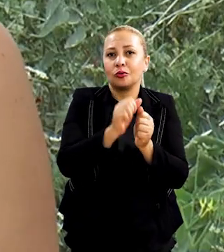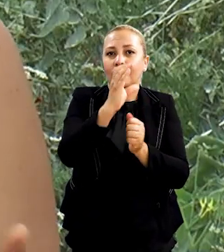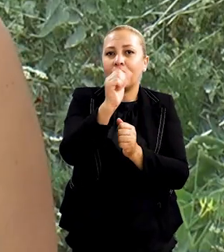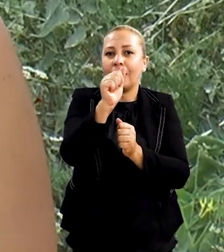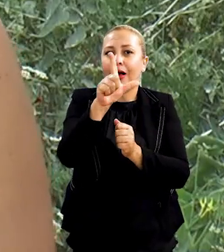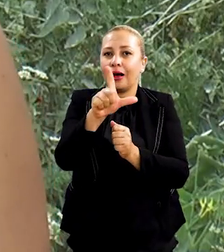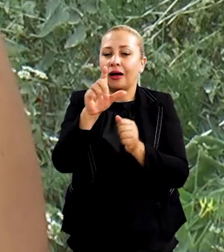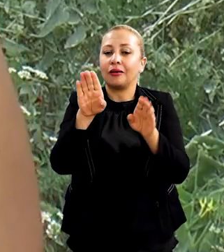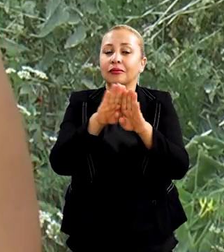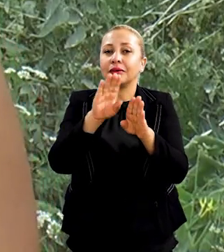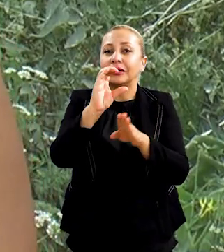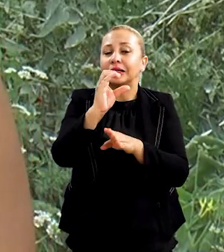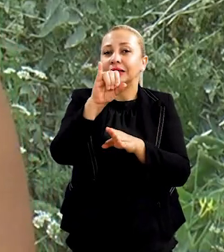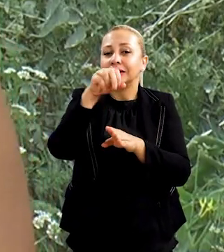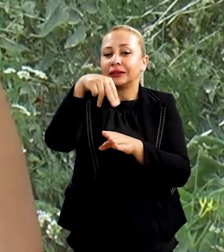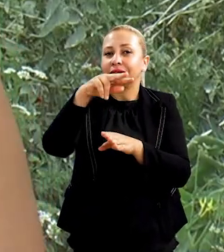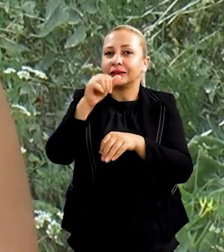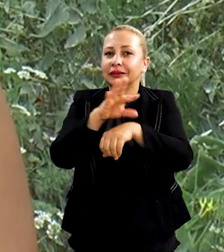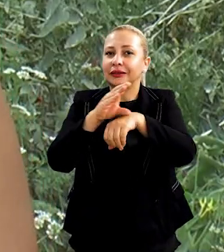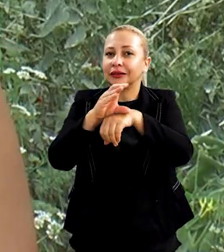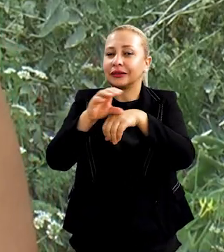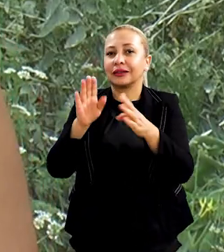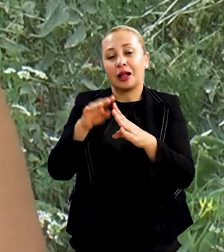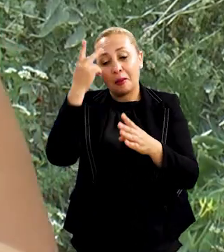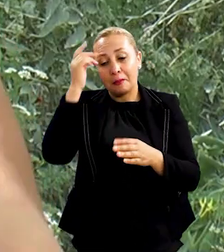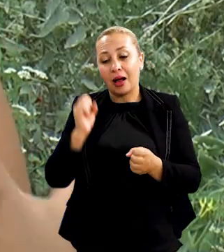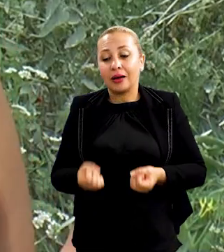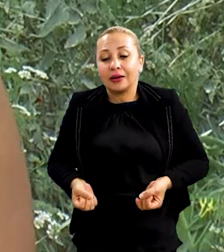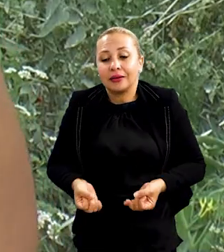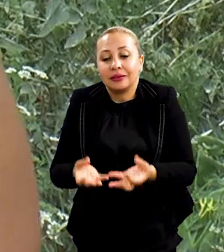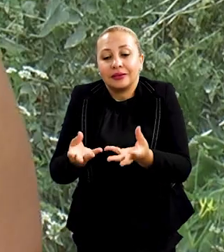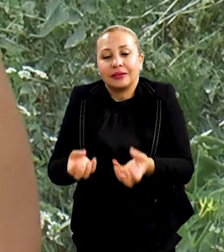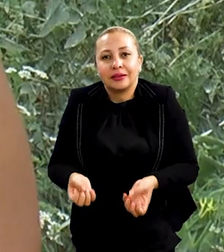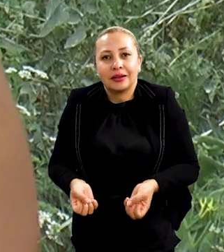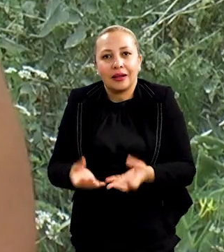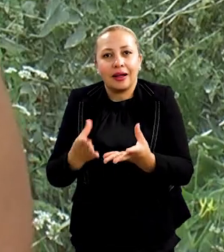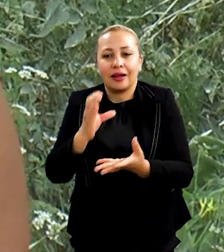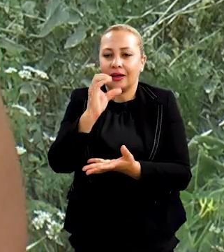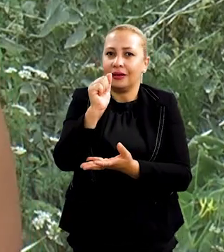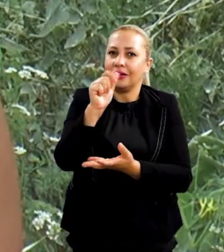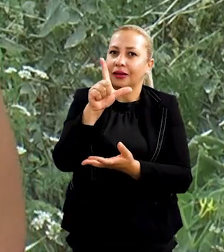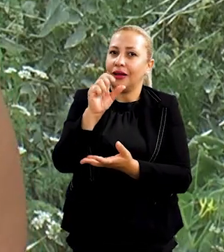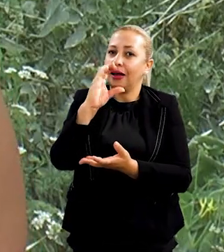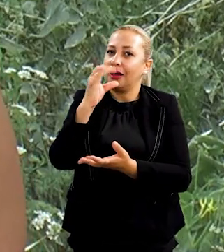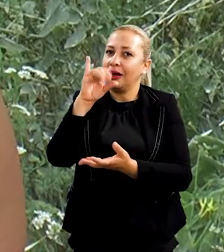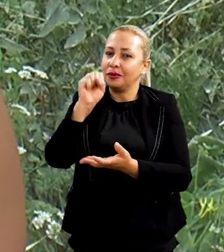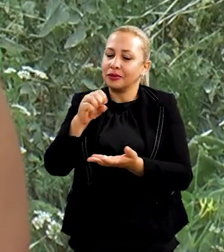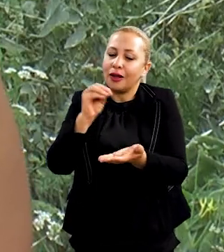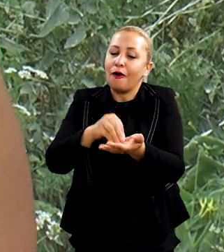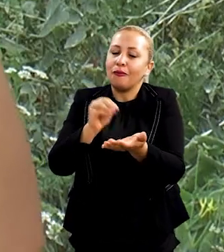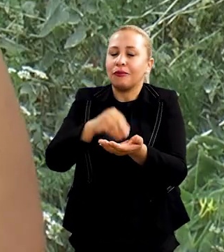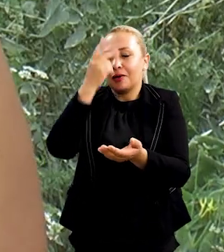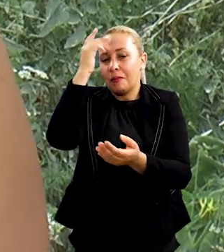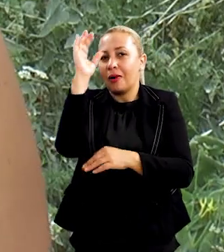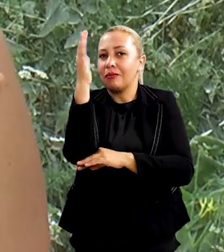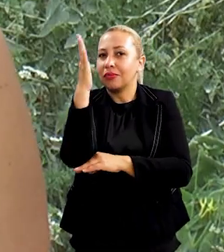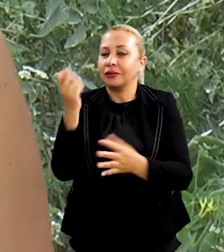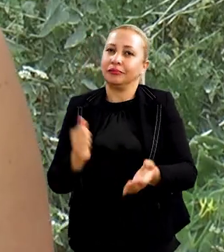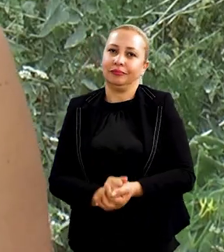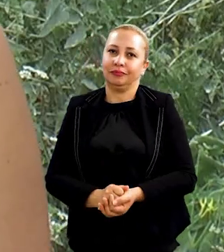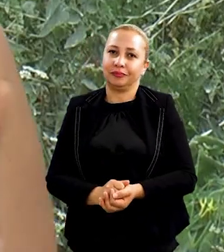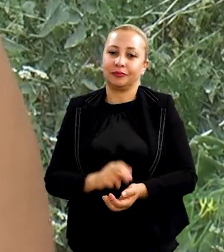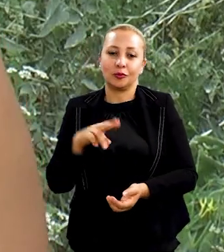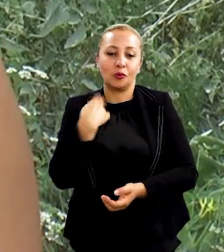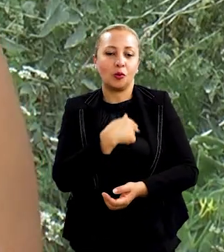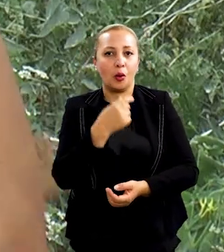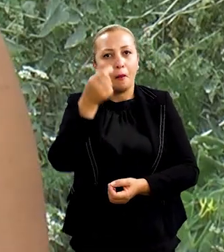cinza, para que a gente possa fornecer esse cálcio que estava faltando para a planta. Então, veja, a